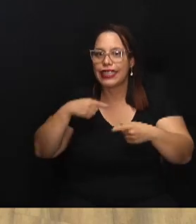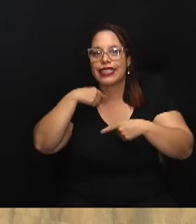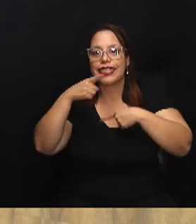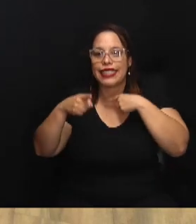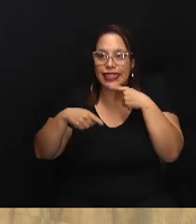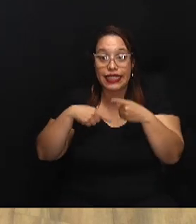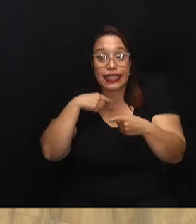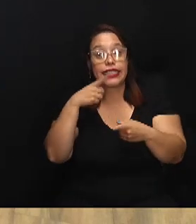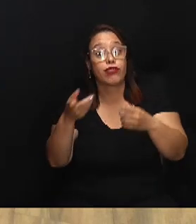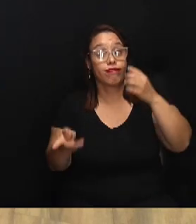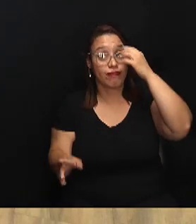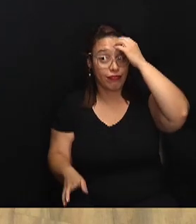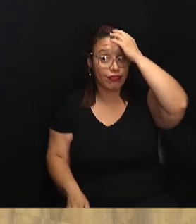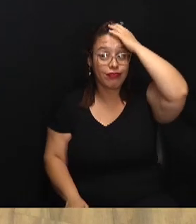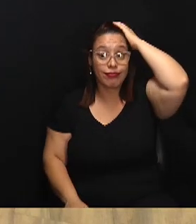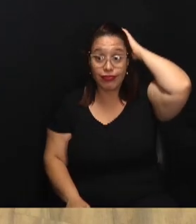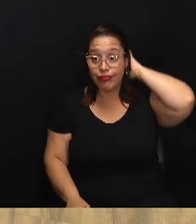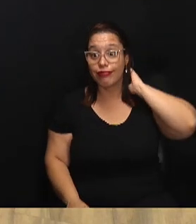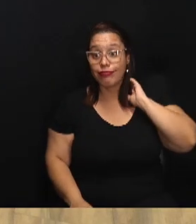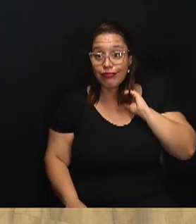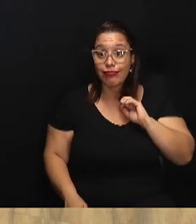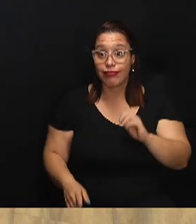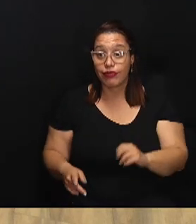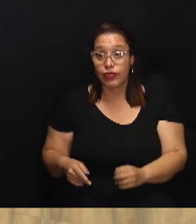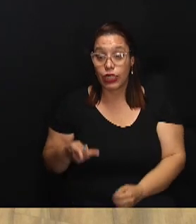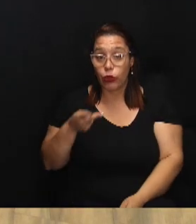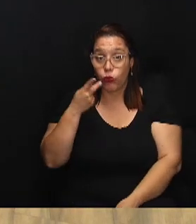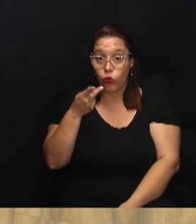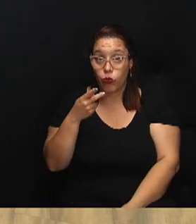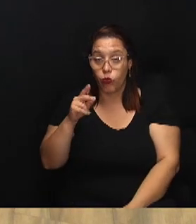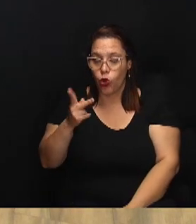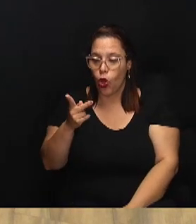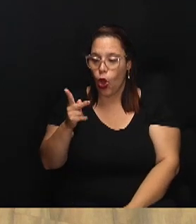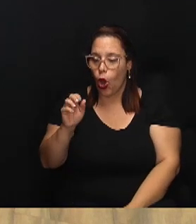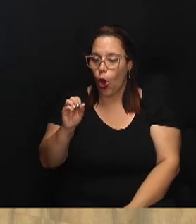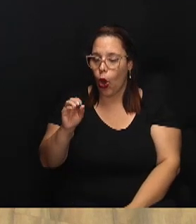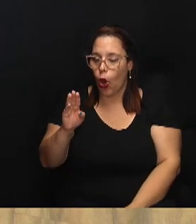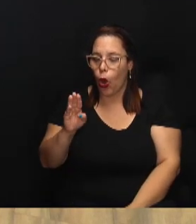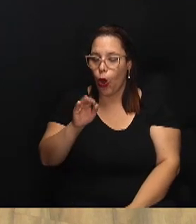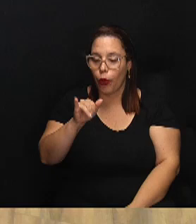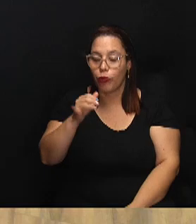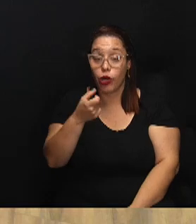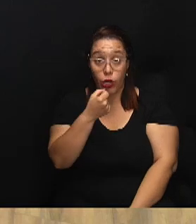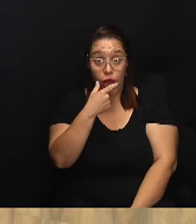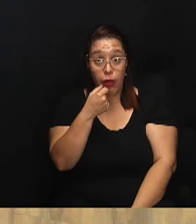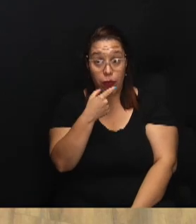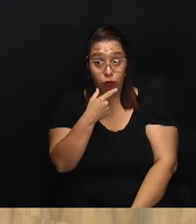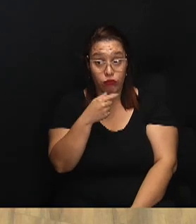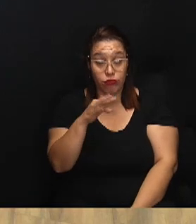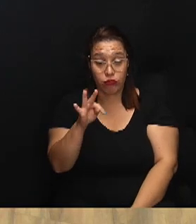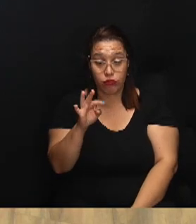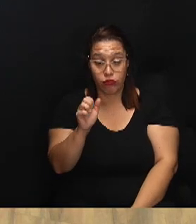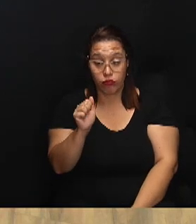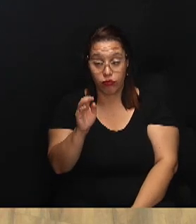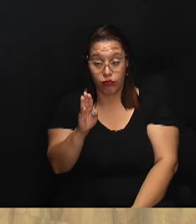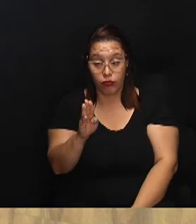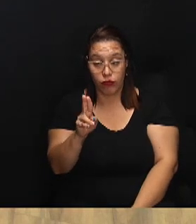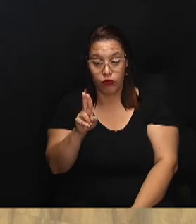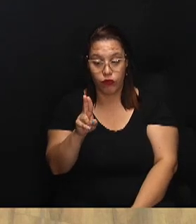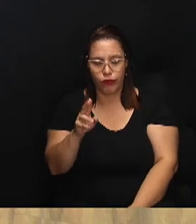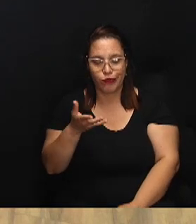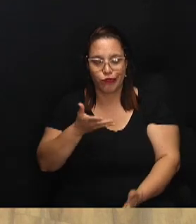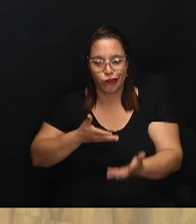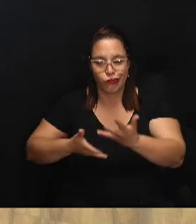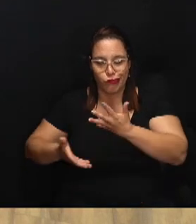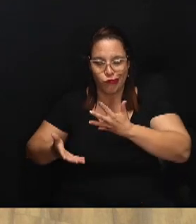cima ainda do que a pessoa falou. Olha, hobby, remédio, tabu, tudo que